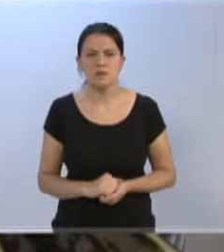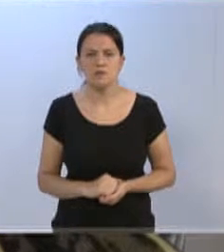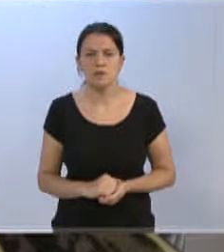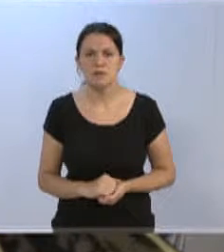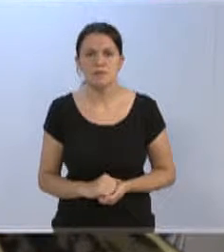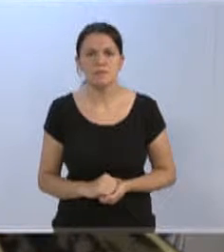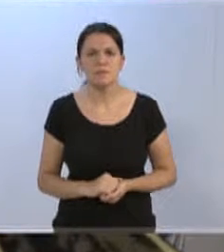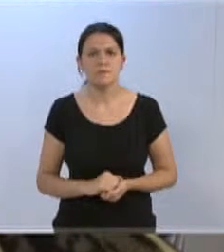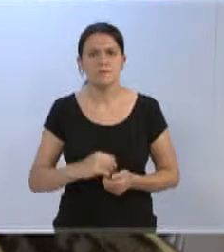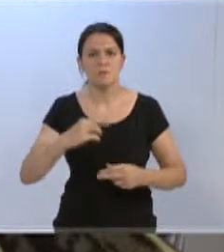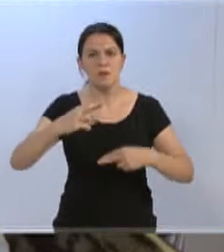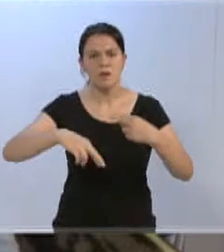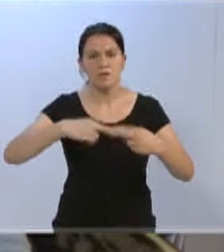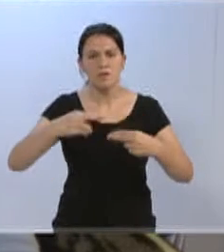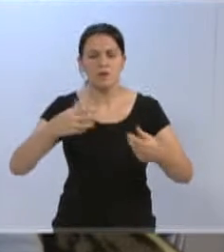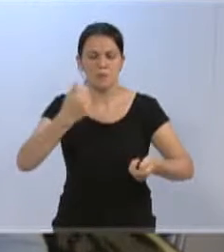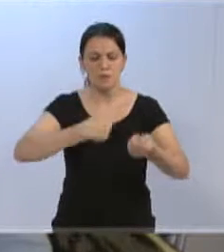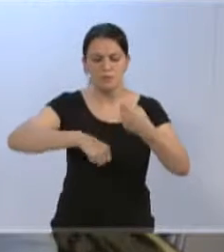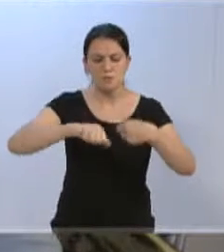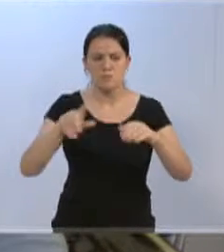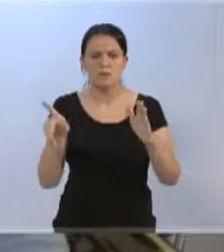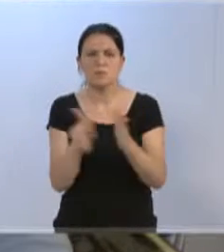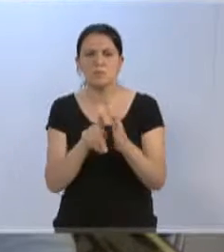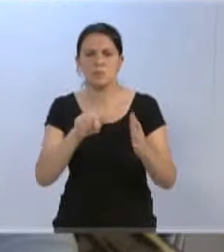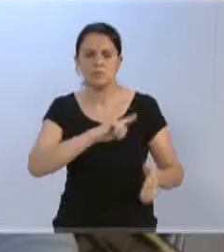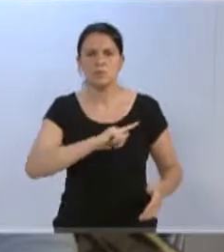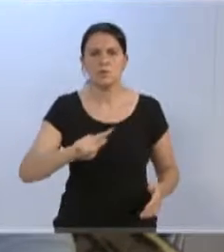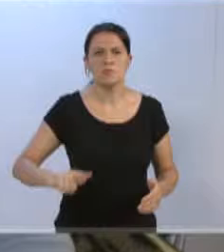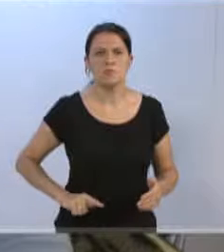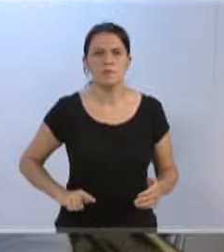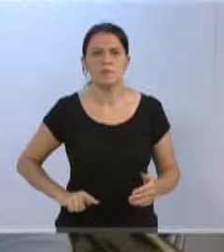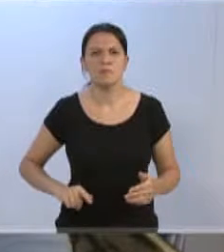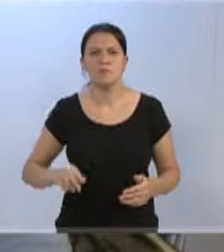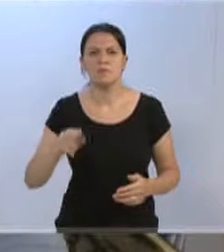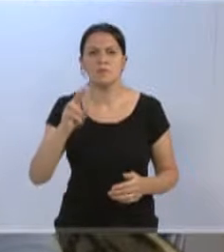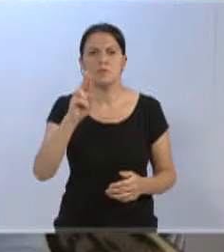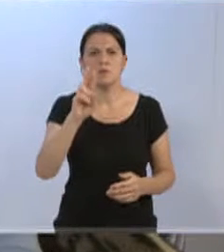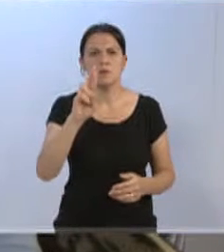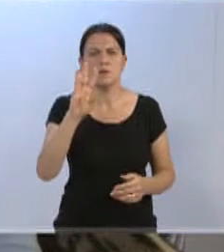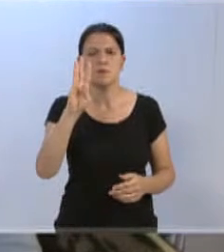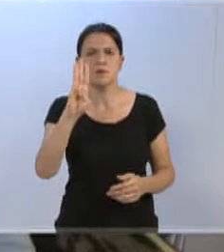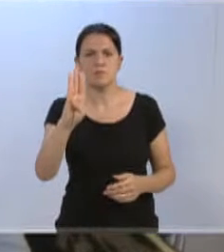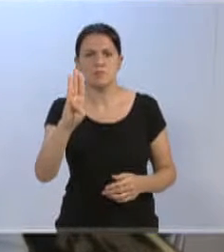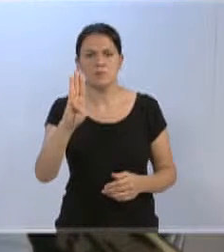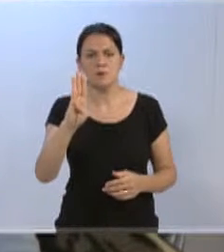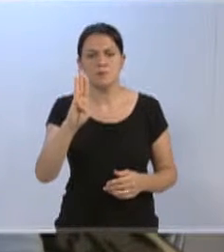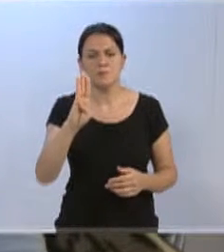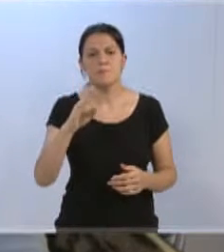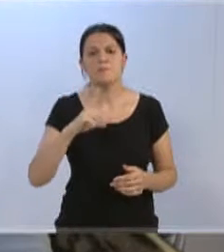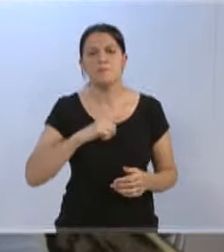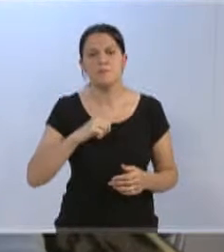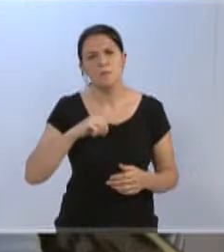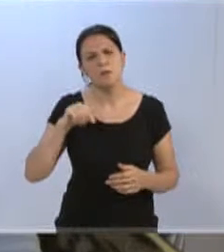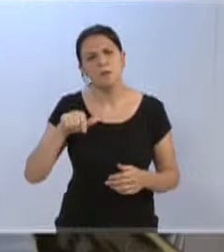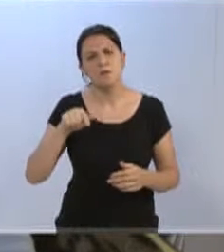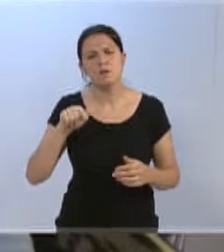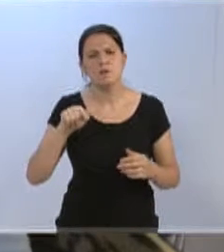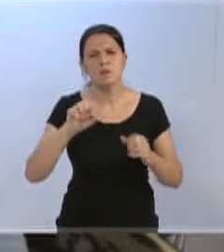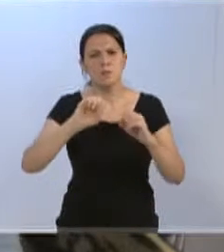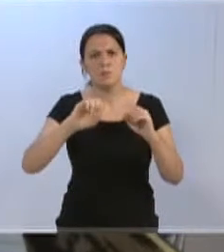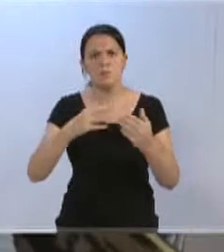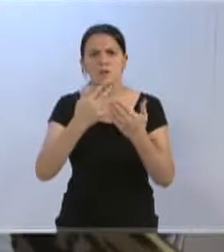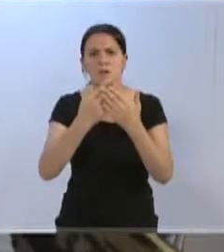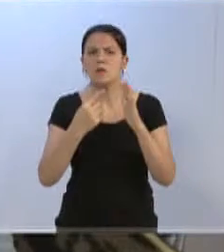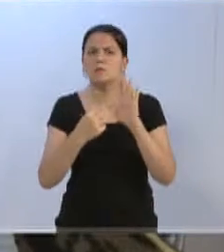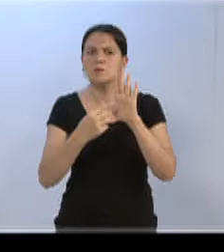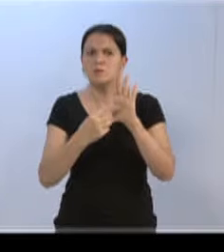de governo, a qual trata com relação à urbanizadora, à URB, e nós temos ali alguns slides que o próprio